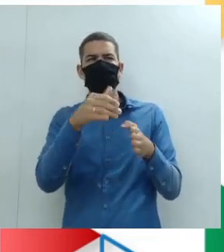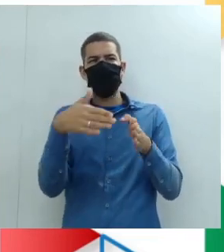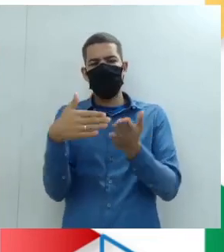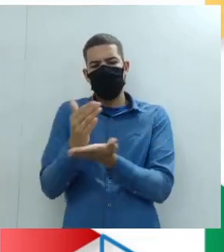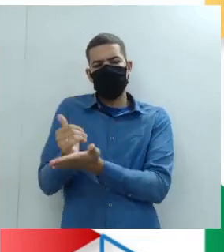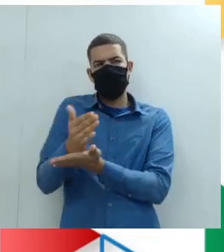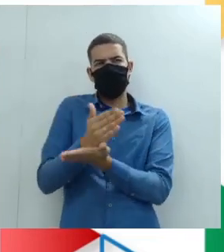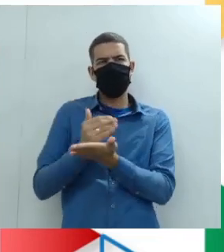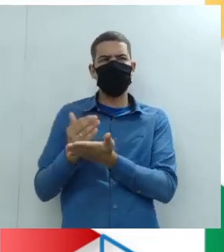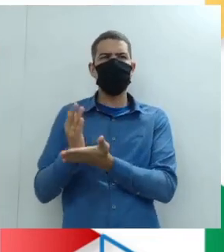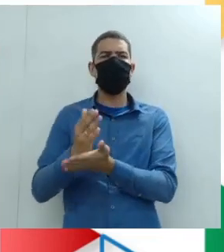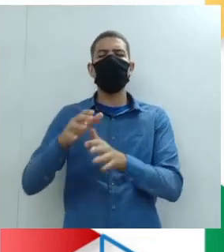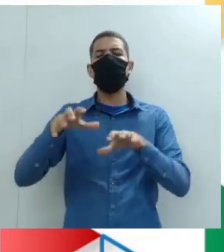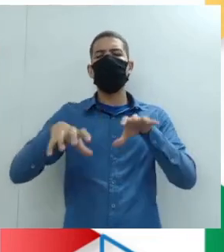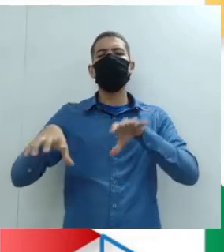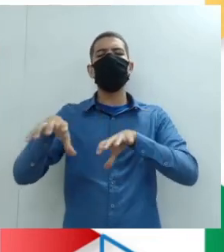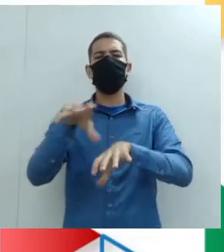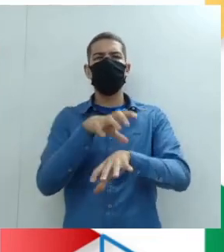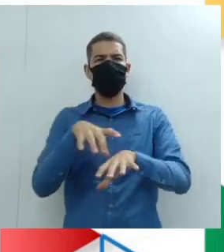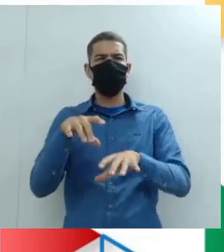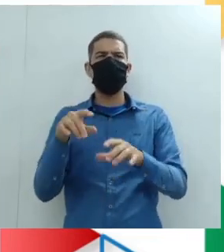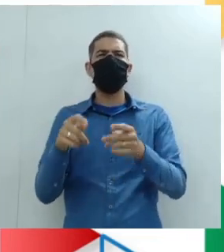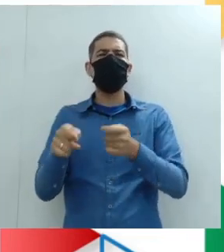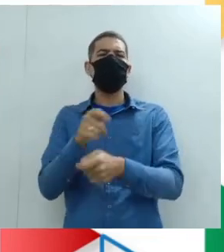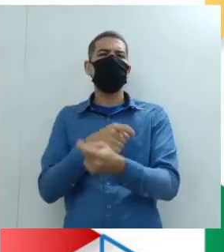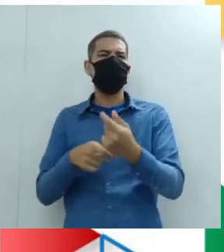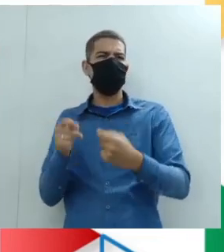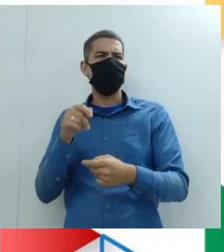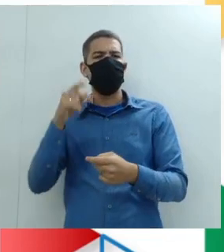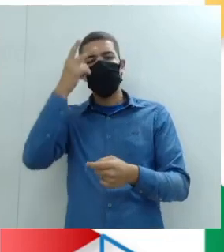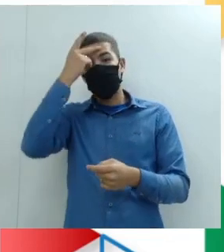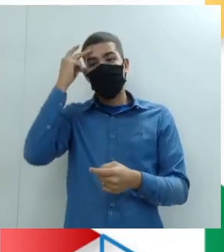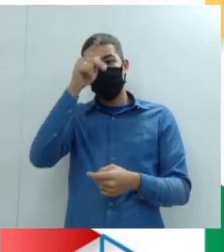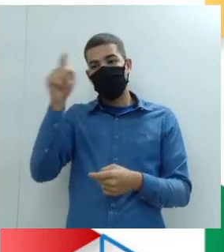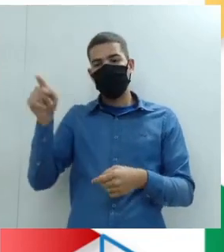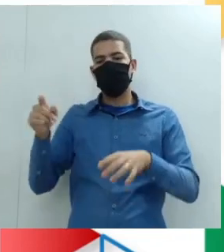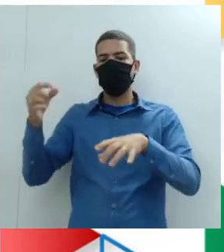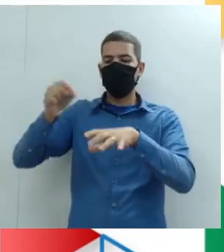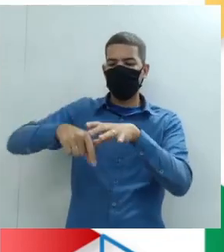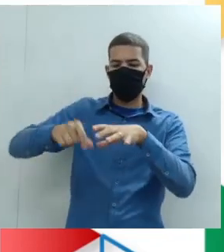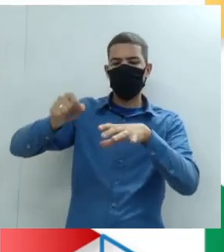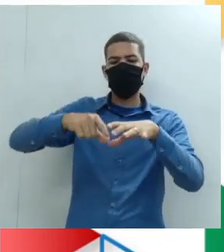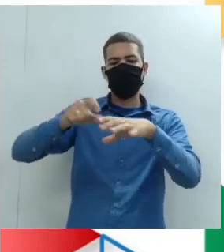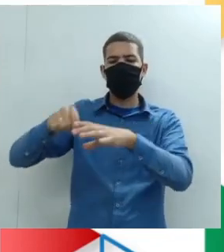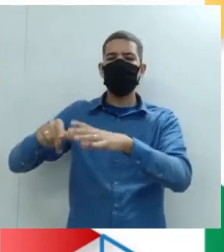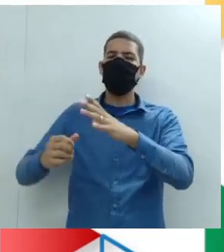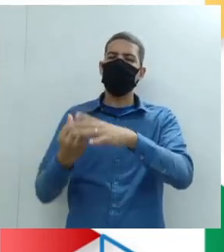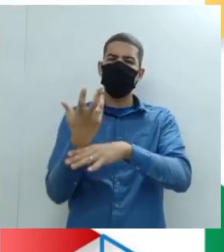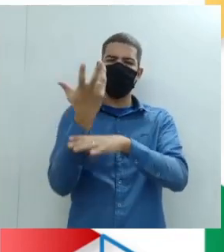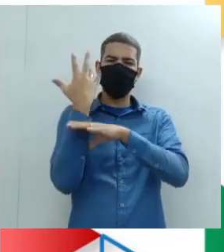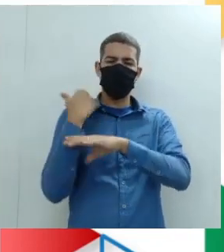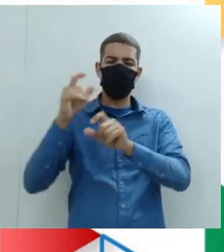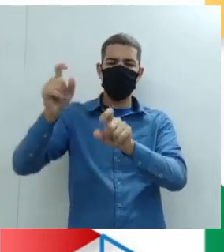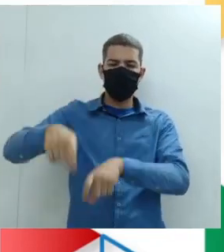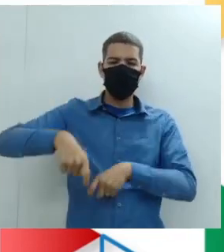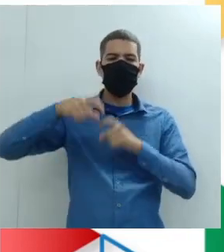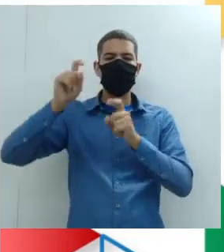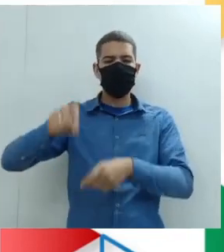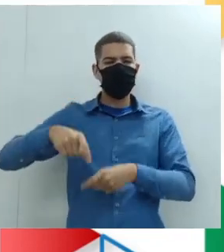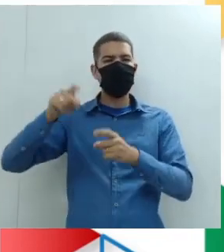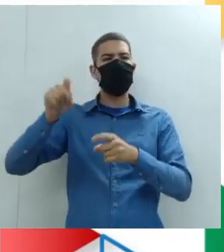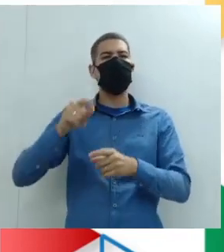pequenas porções, tá? Onde o pessoal plantava, usava da agricultura, do espaço para pagar também as